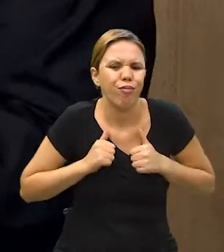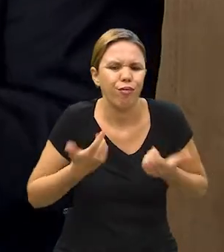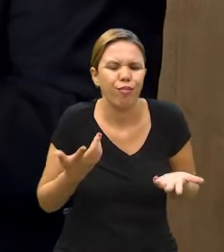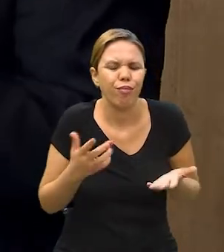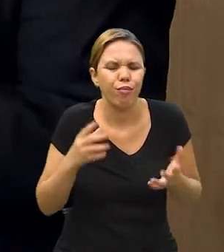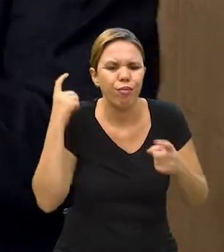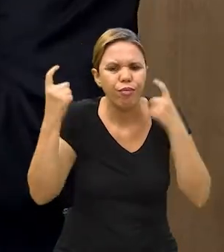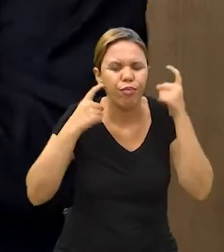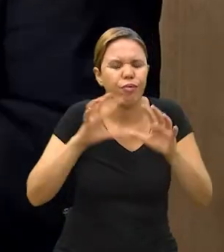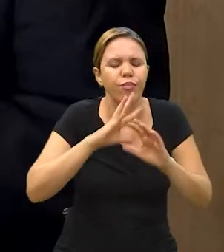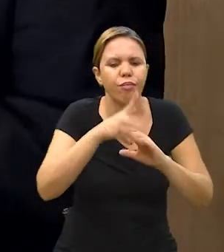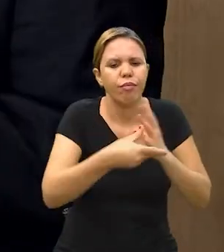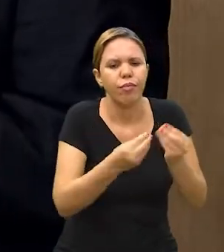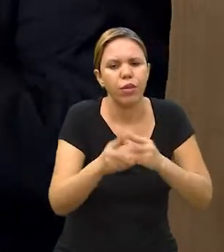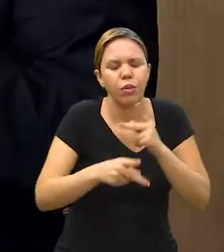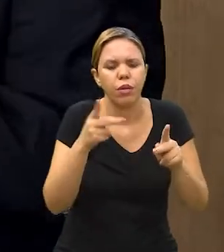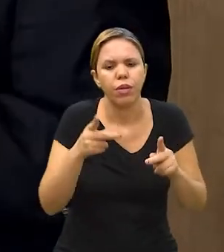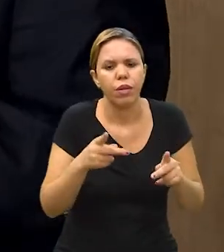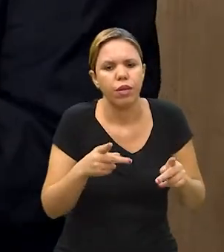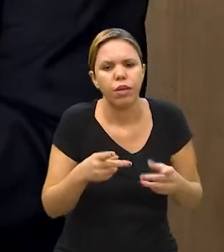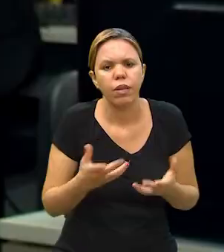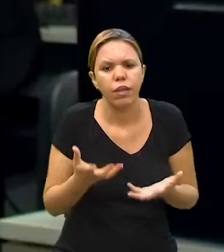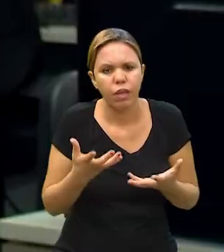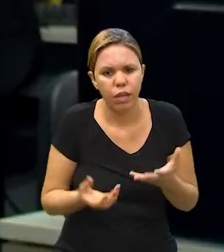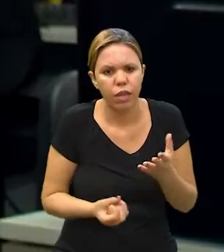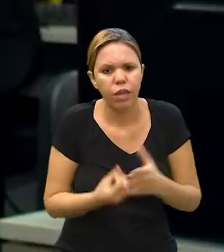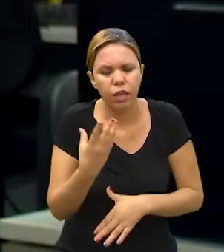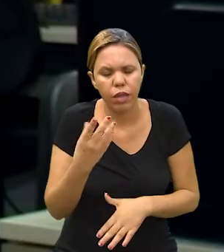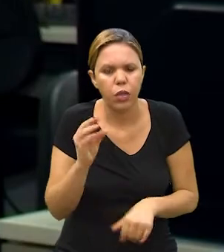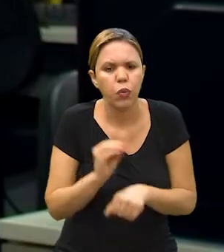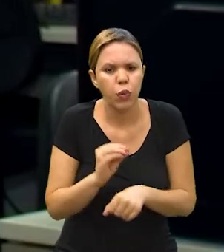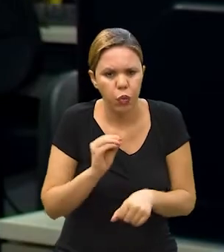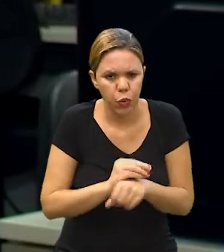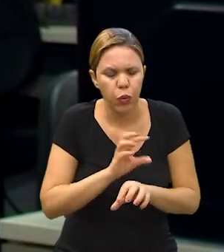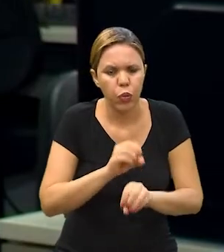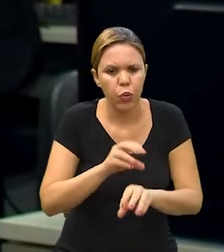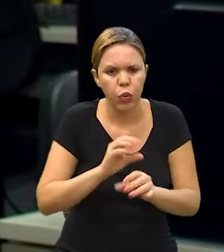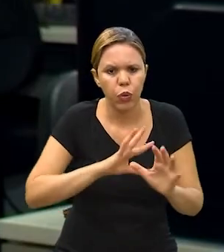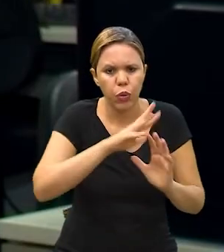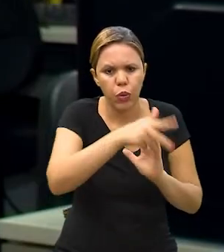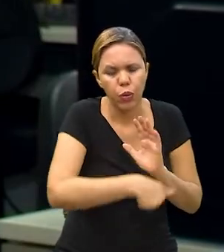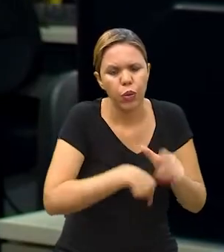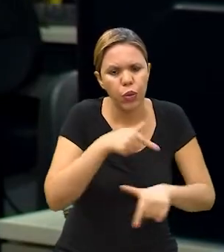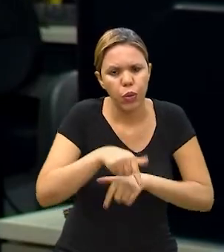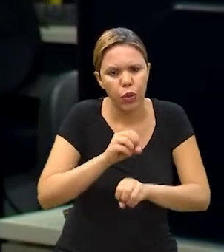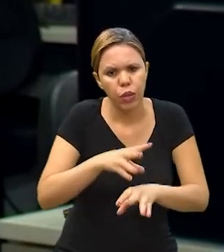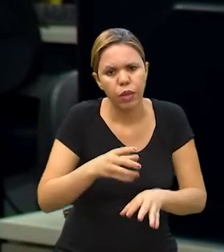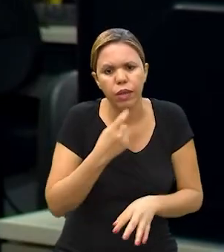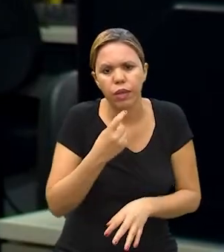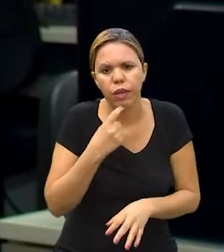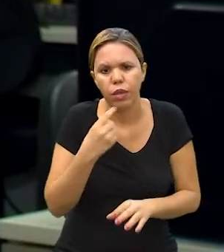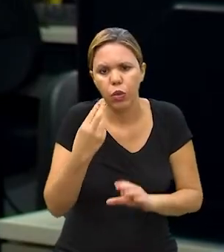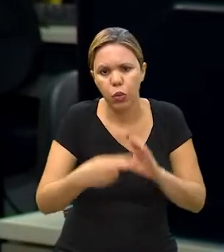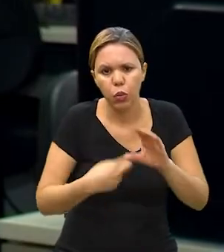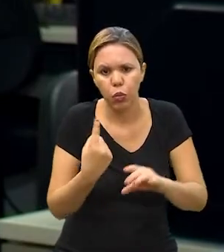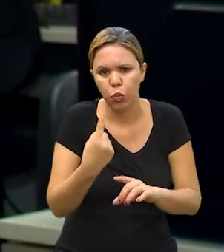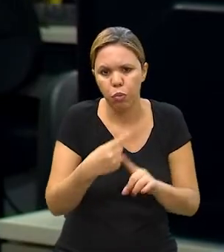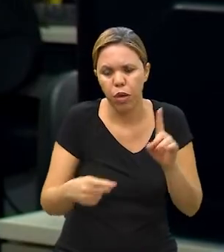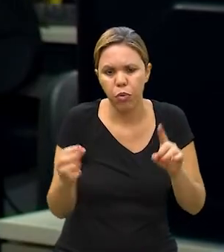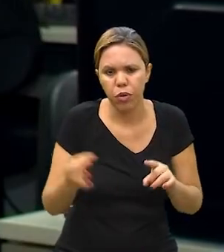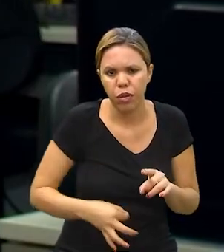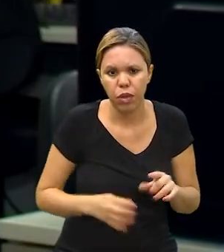meio ambiente, tem muita gente que está afim de gerar preservação, educação ambiental, de trabalhar. Campinas recicla 1,5% do